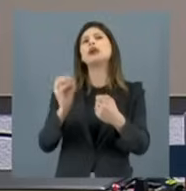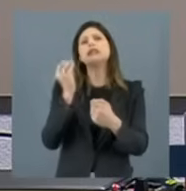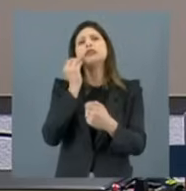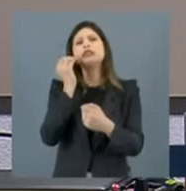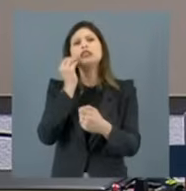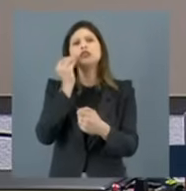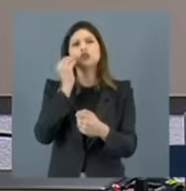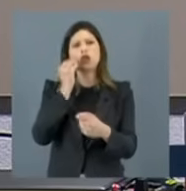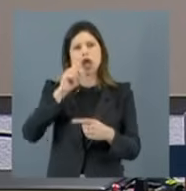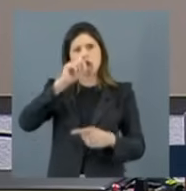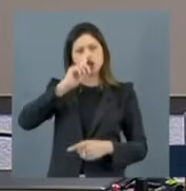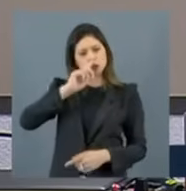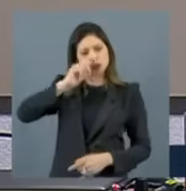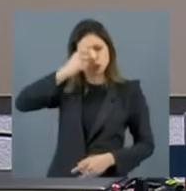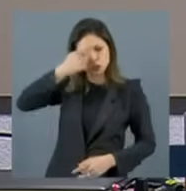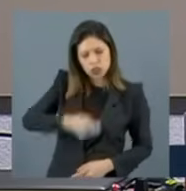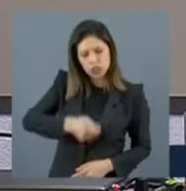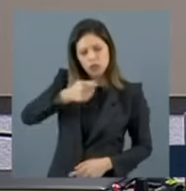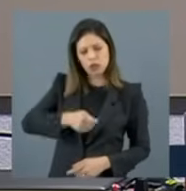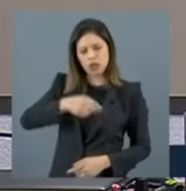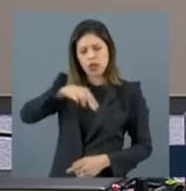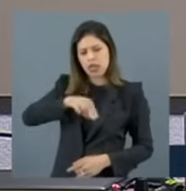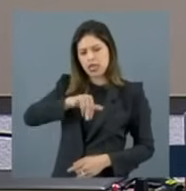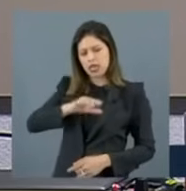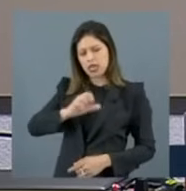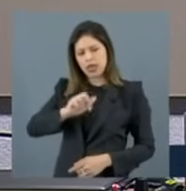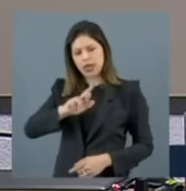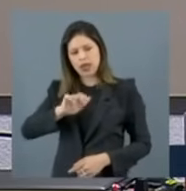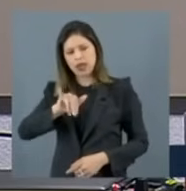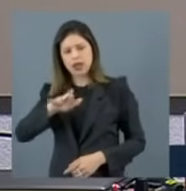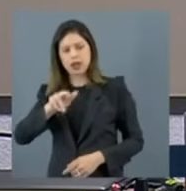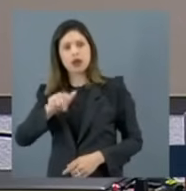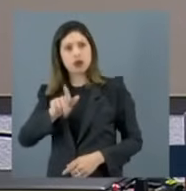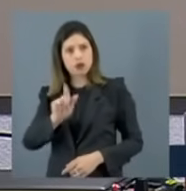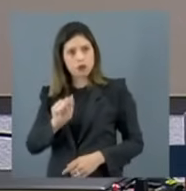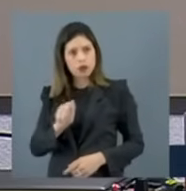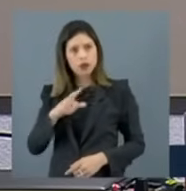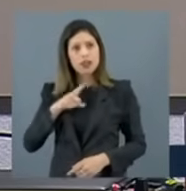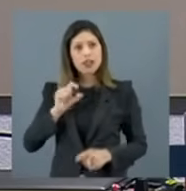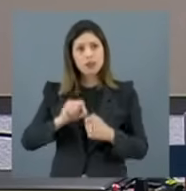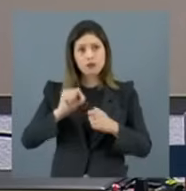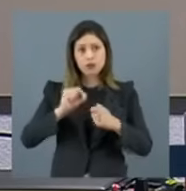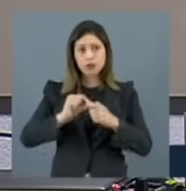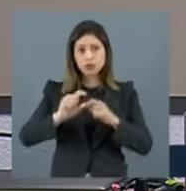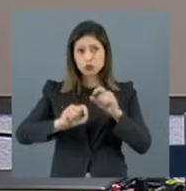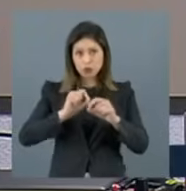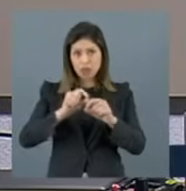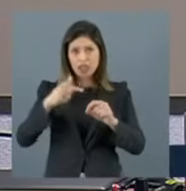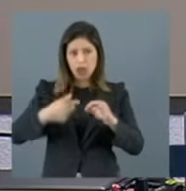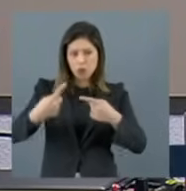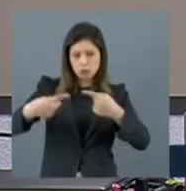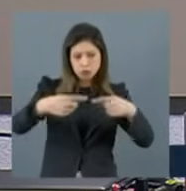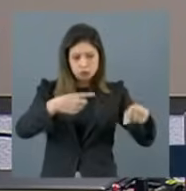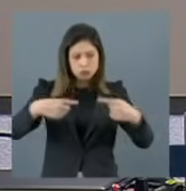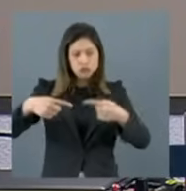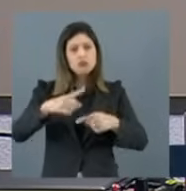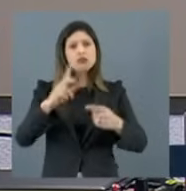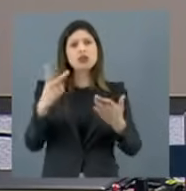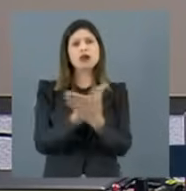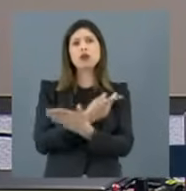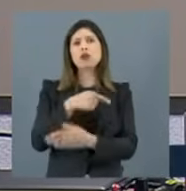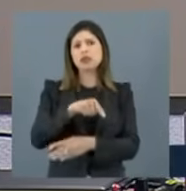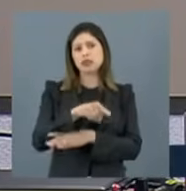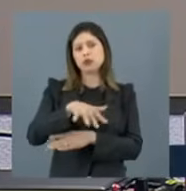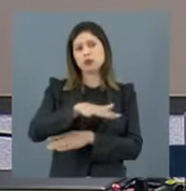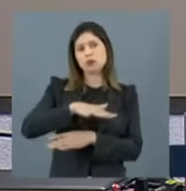Nicarágua. A Rádio Jovem Pan foi proibida pelo TSE de discutir fatos envolvendo